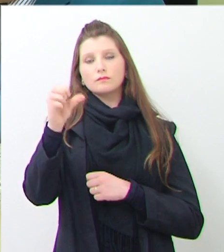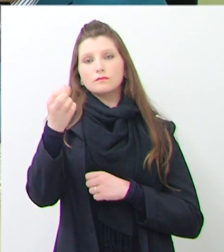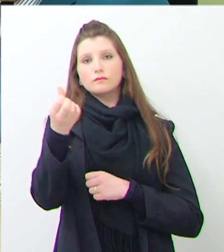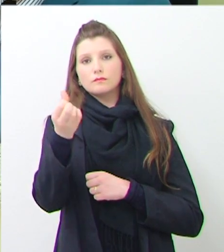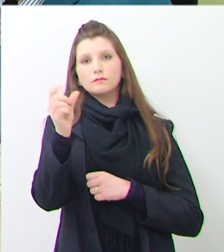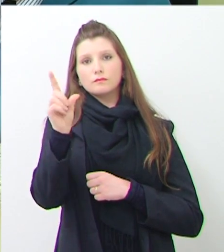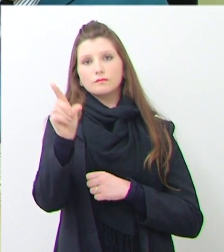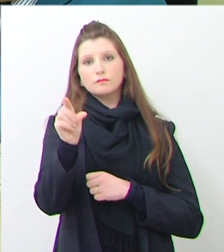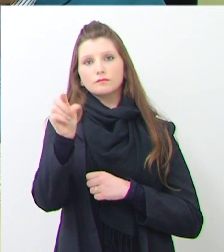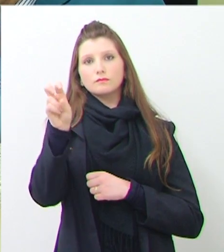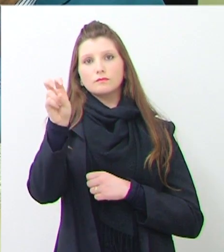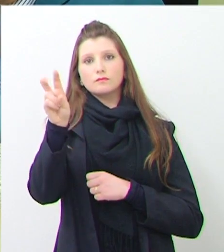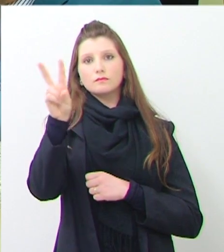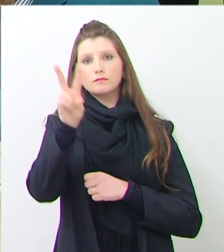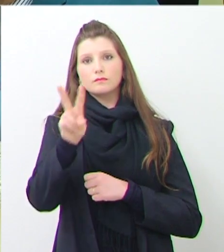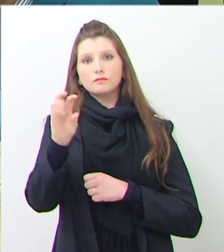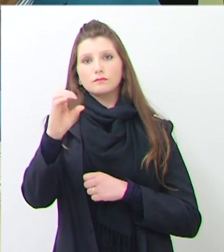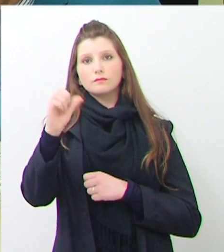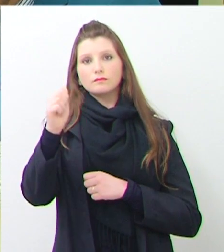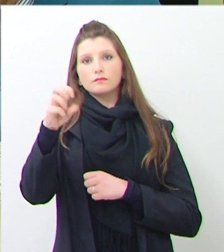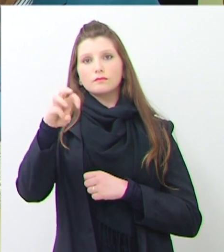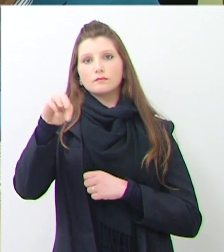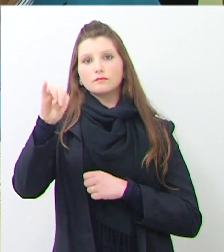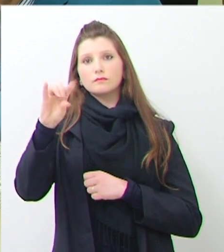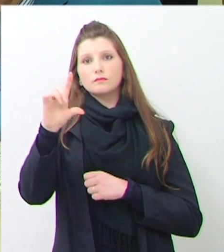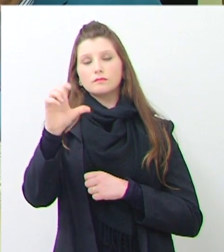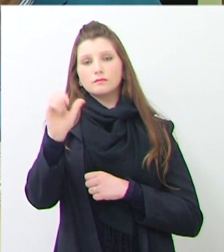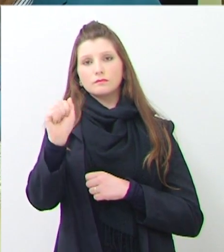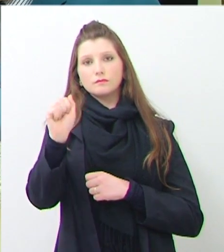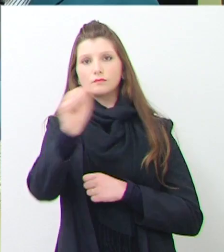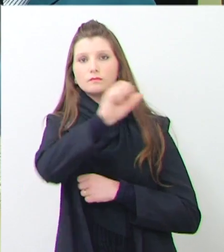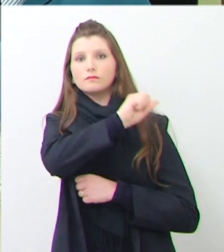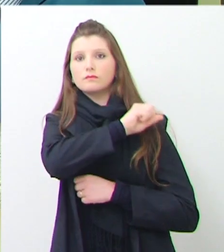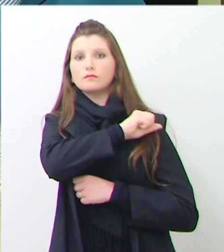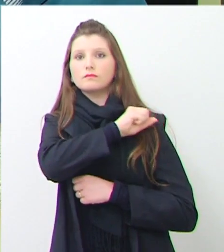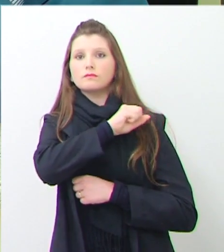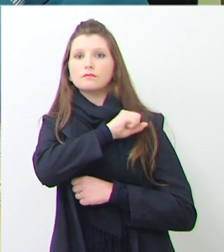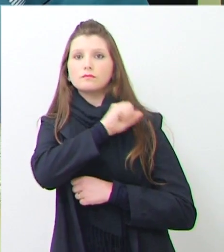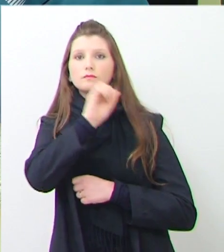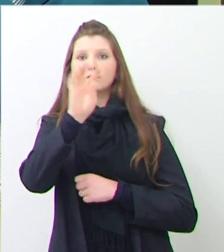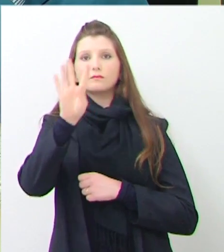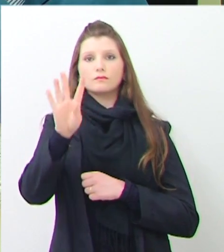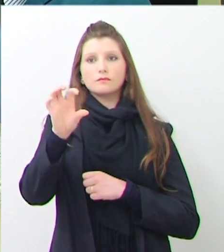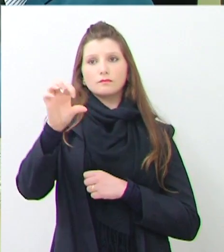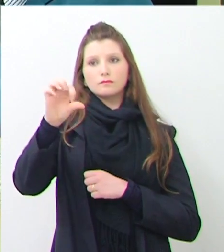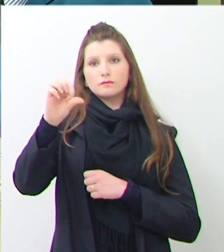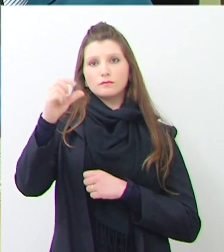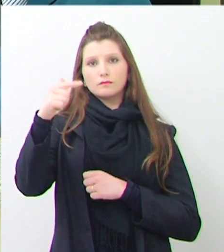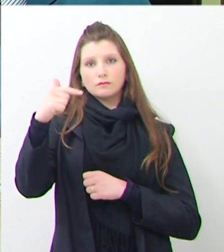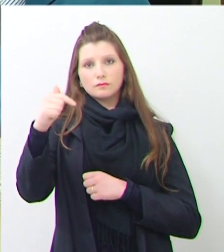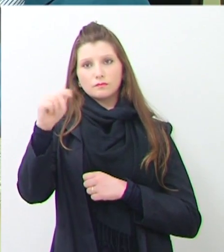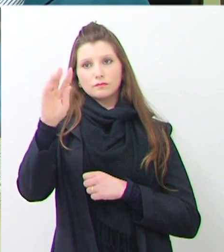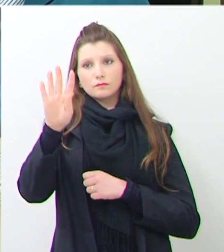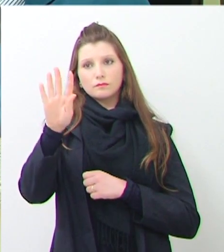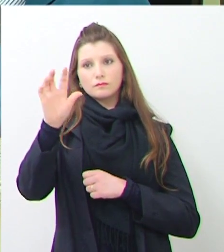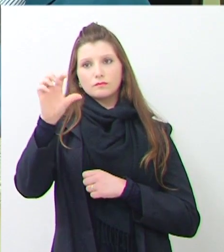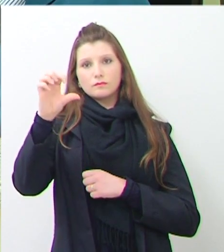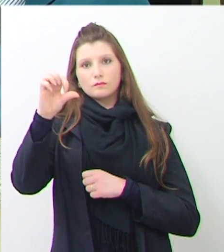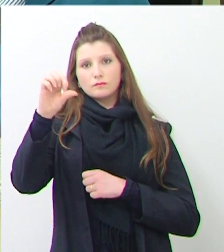496/2015, de autoria da vereadora Camila do Nascimento. Indicações números 497 e